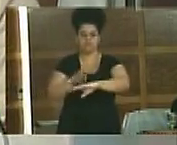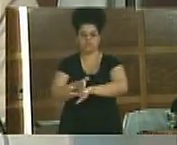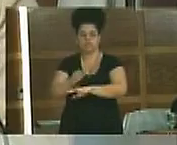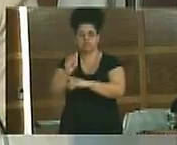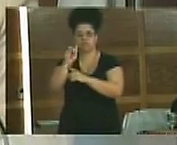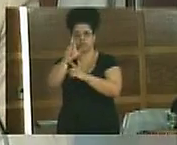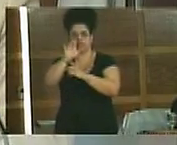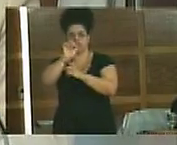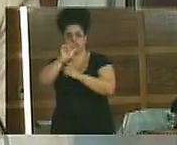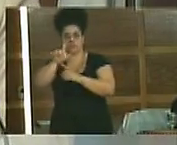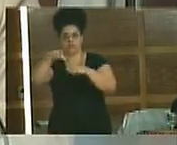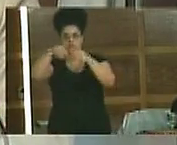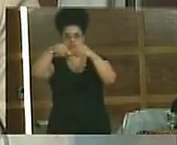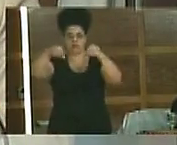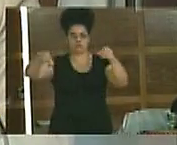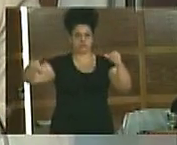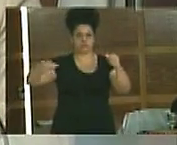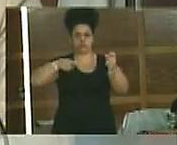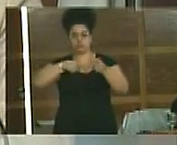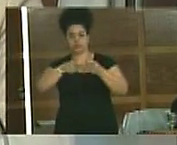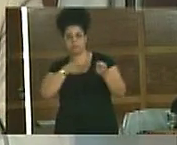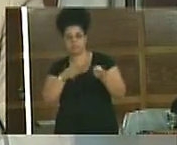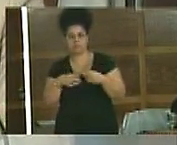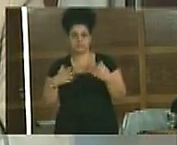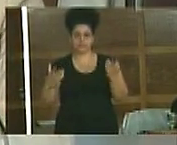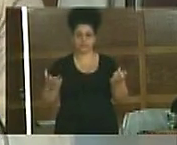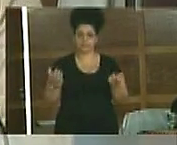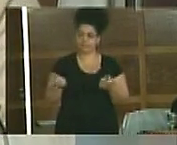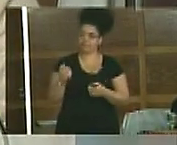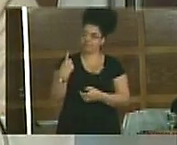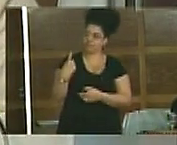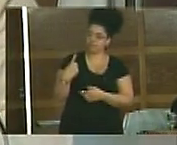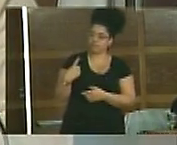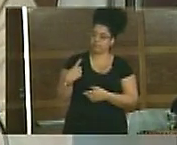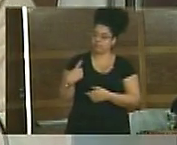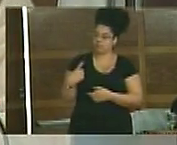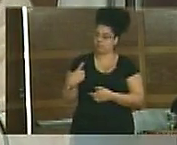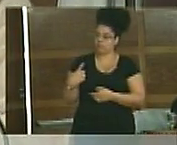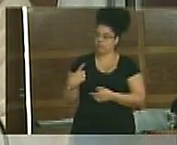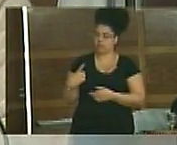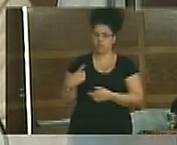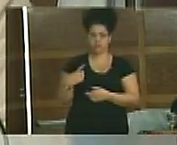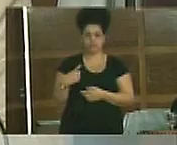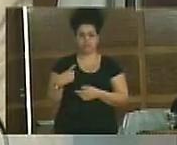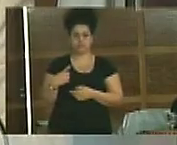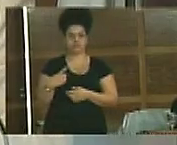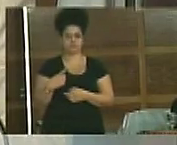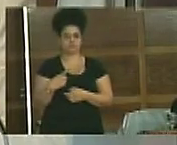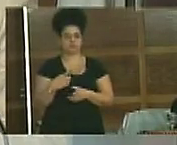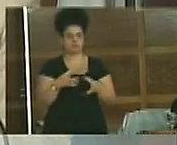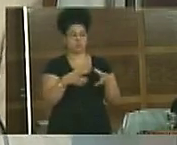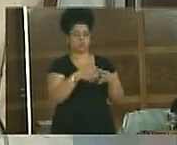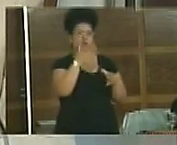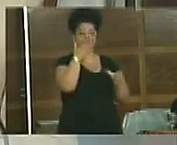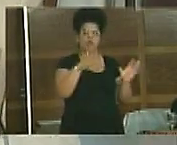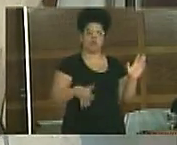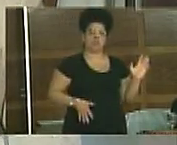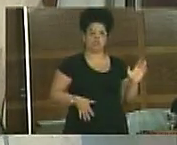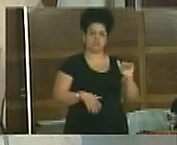troca de tiro. Eu acho isso engraçado que as facções conseguem transitar na rua. 15, se fosse